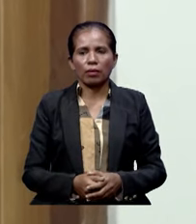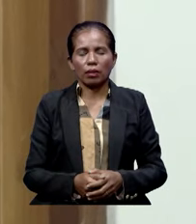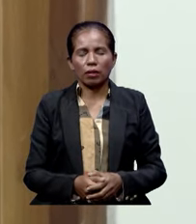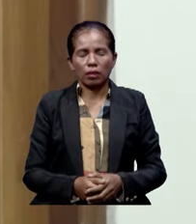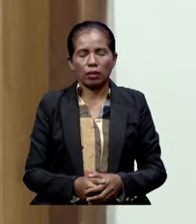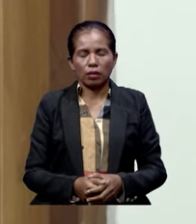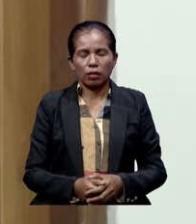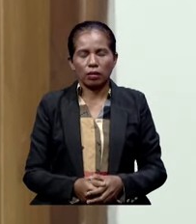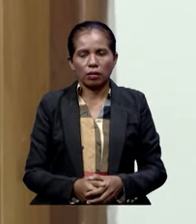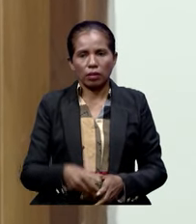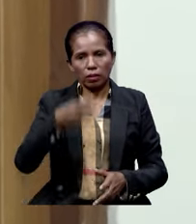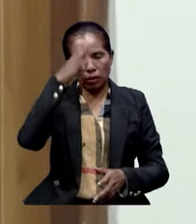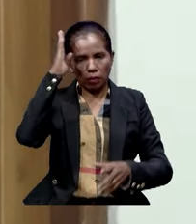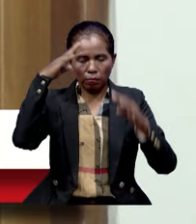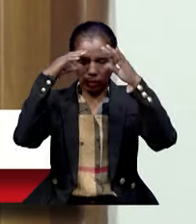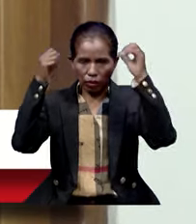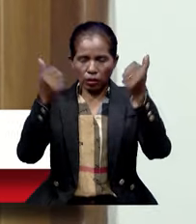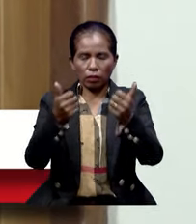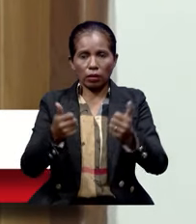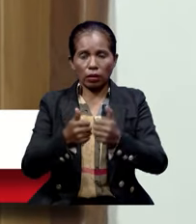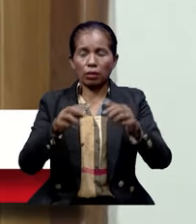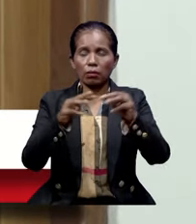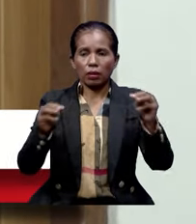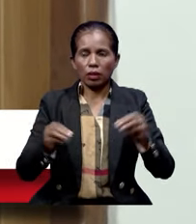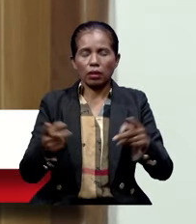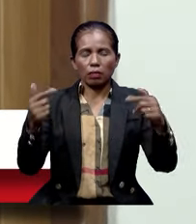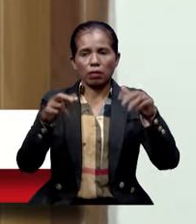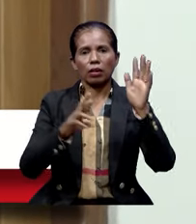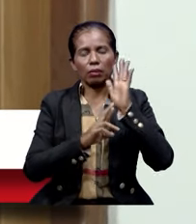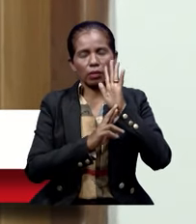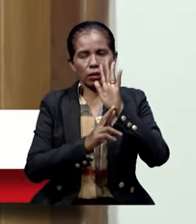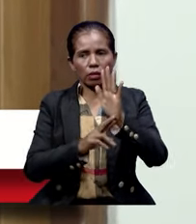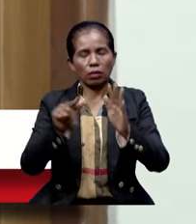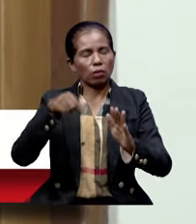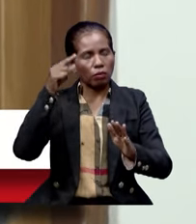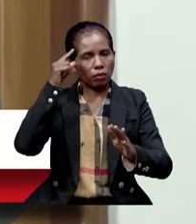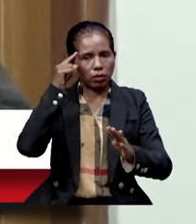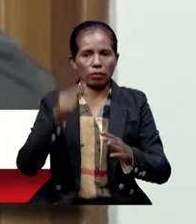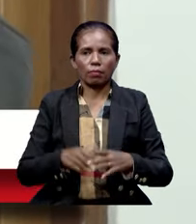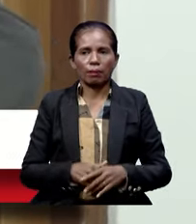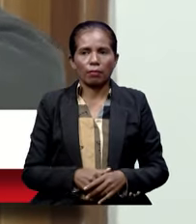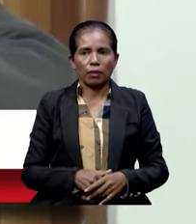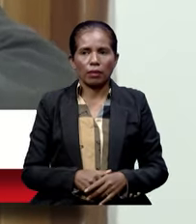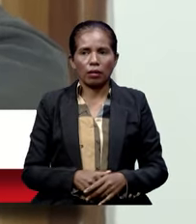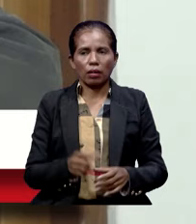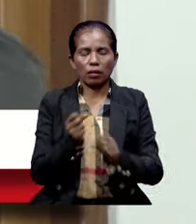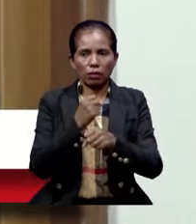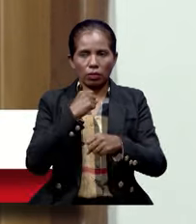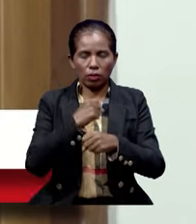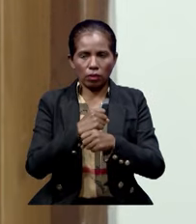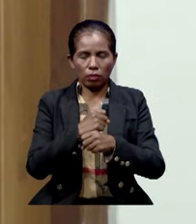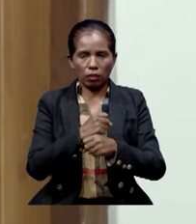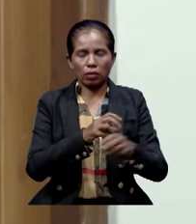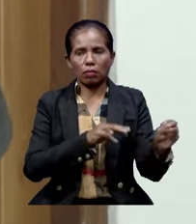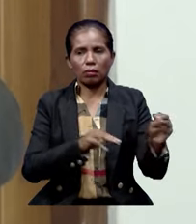da autoridade, Niamai representa o governo central. Ato ralo